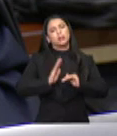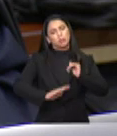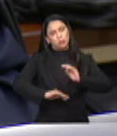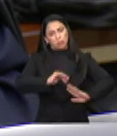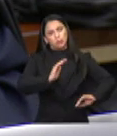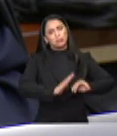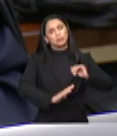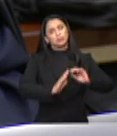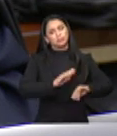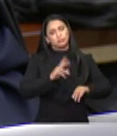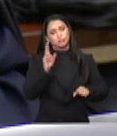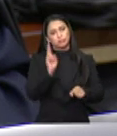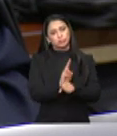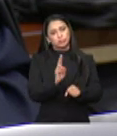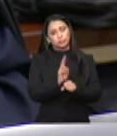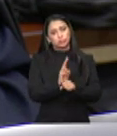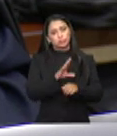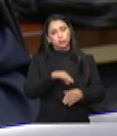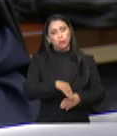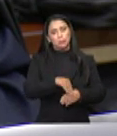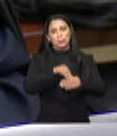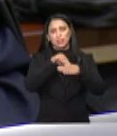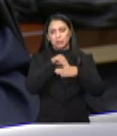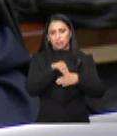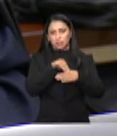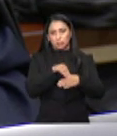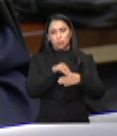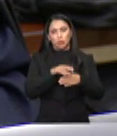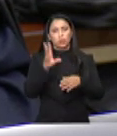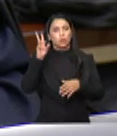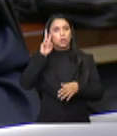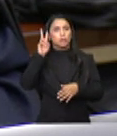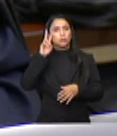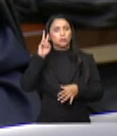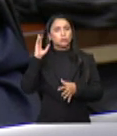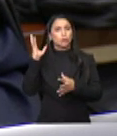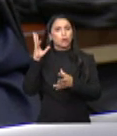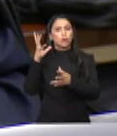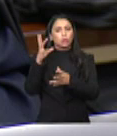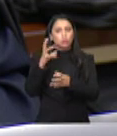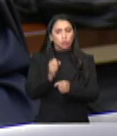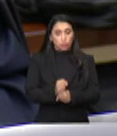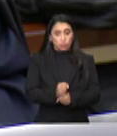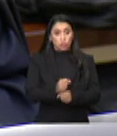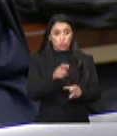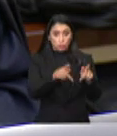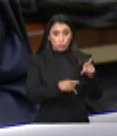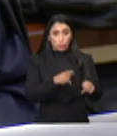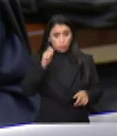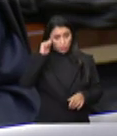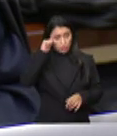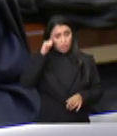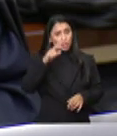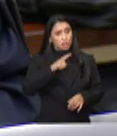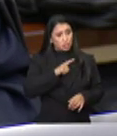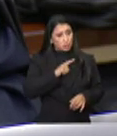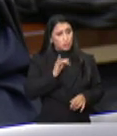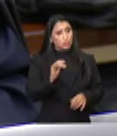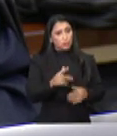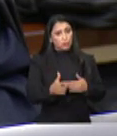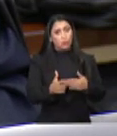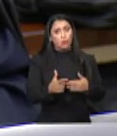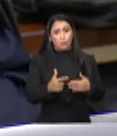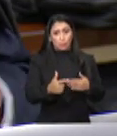do patrimônio histórico-cultural local. E a população negra teve um papel muito importante na construção